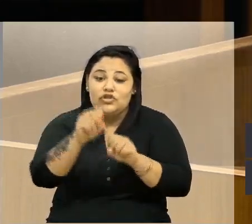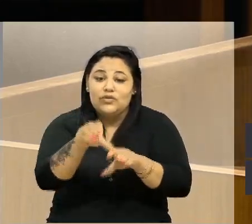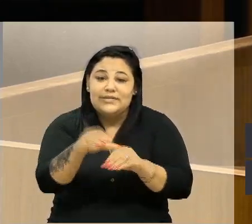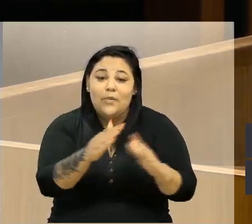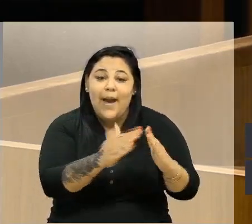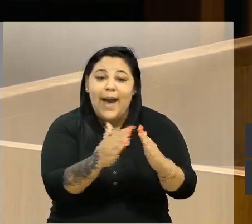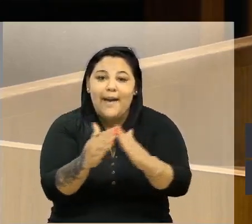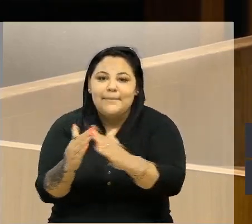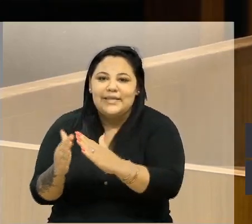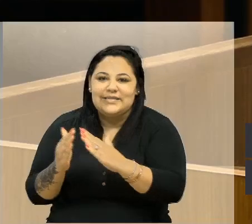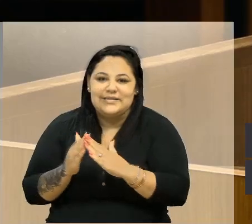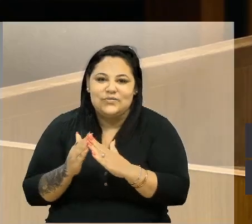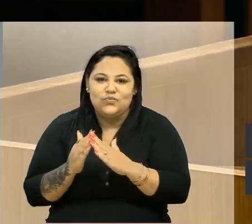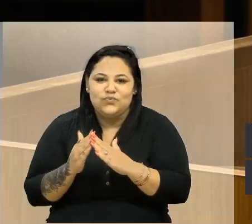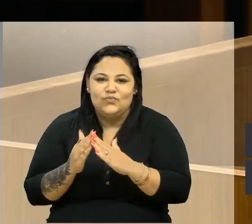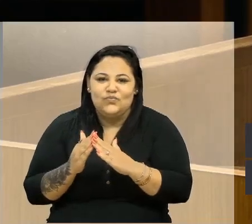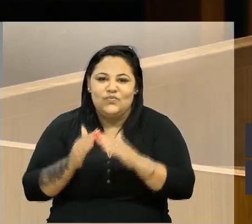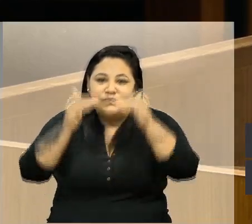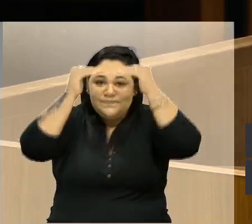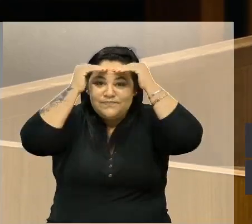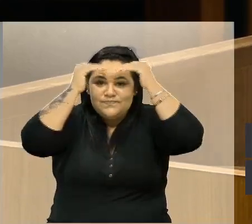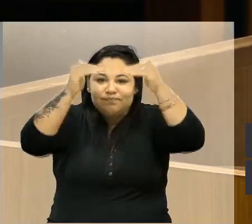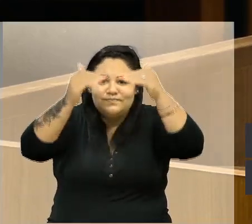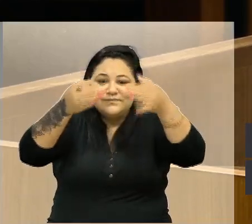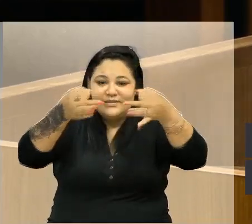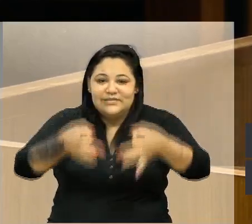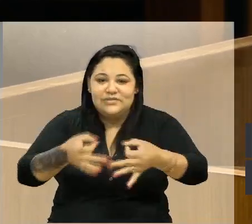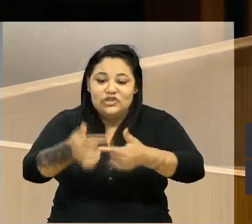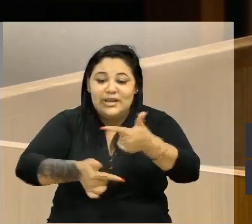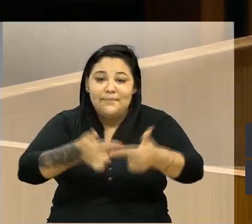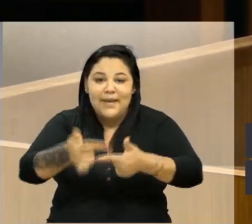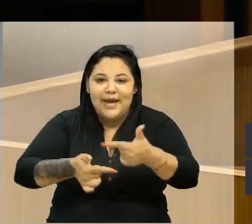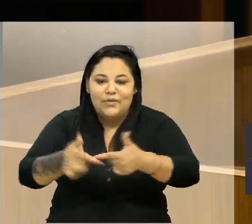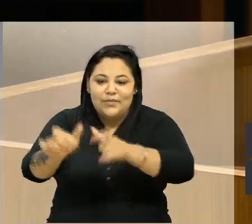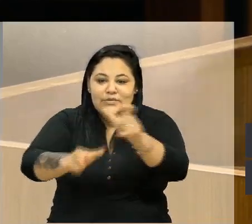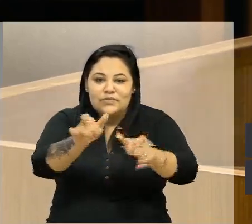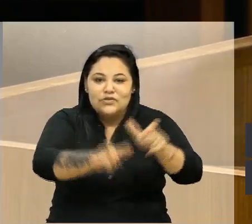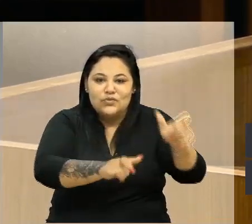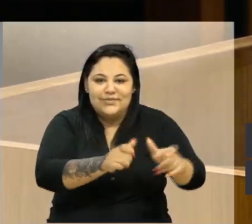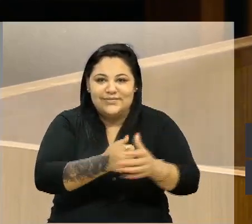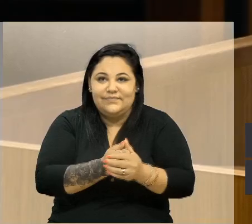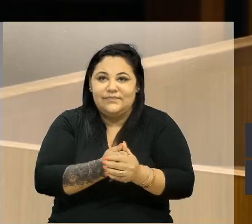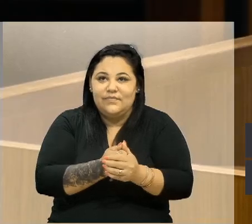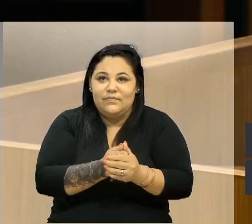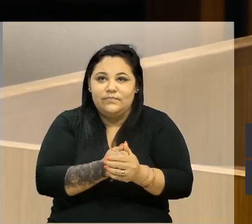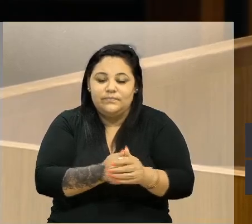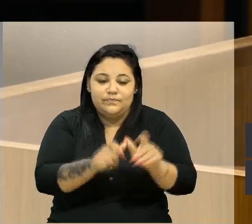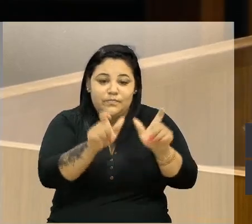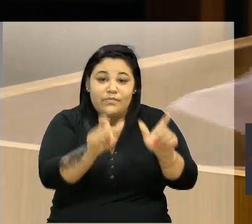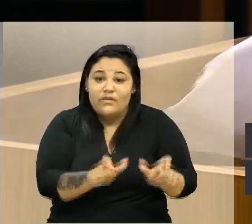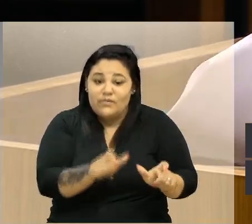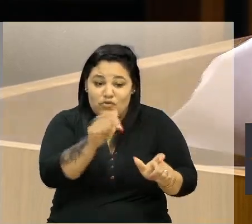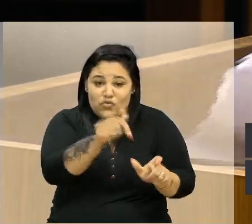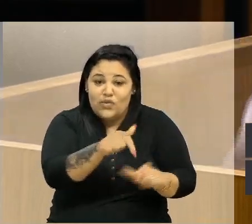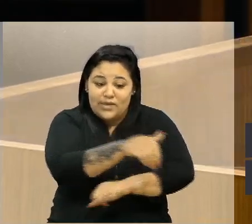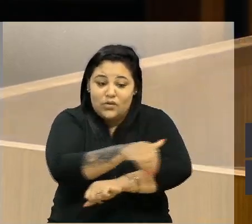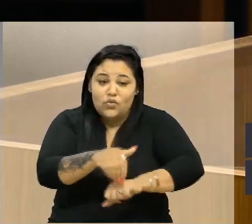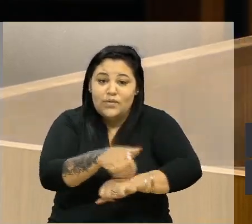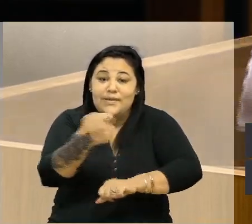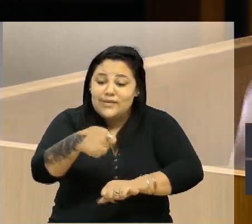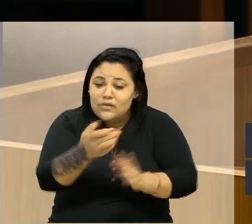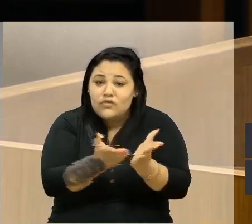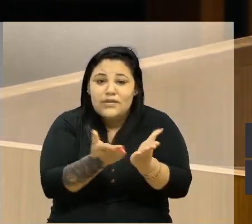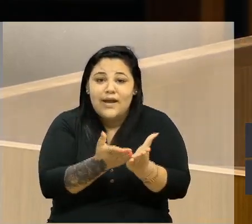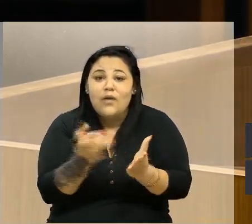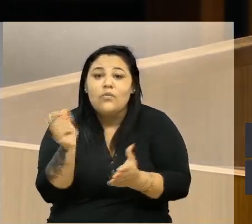habitação, de dignidade, de trabalho para essas pessoas. Essas pessoas precisam estudar. Qual o espaço